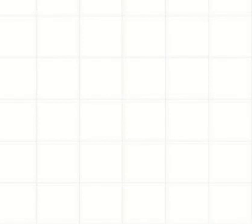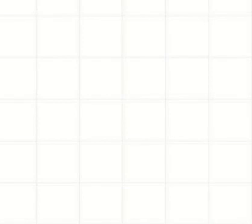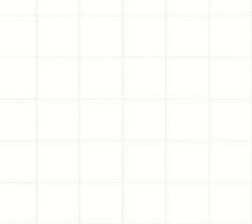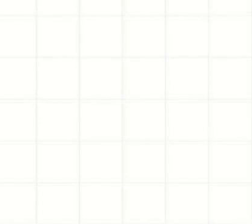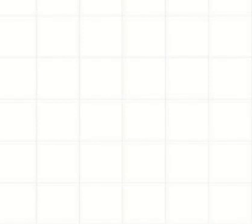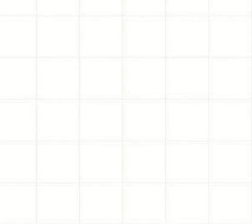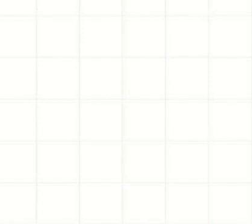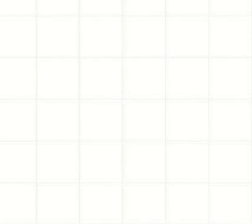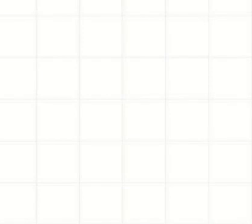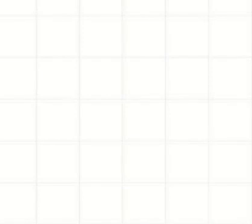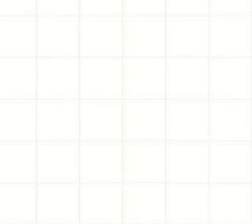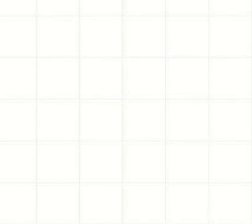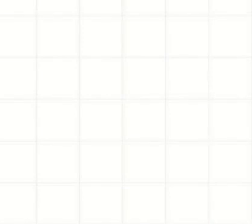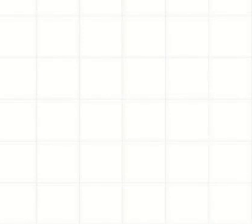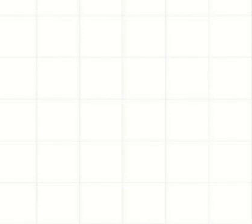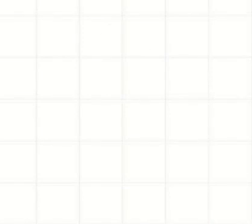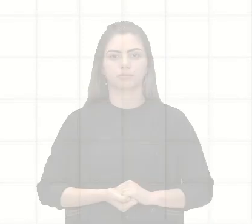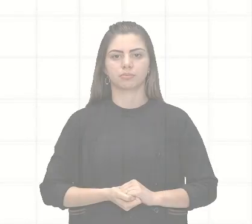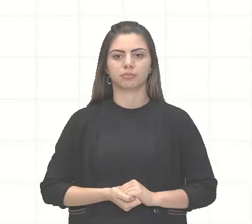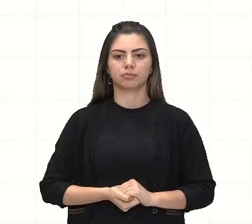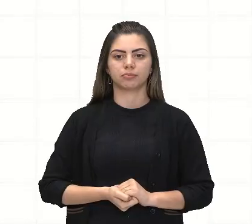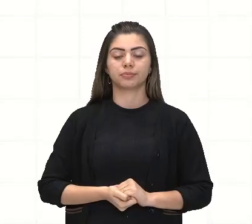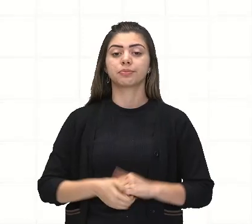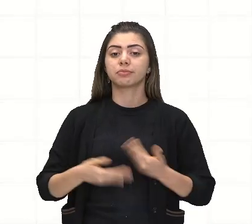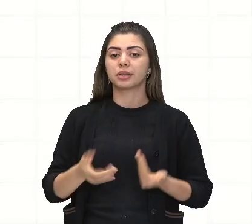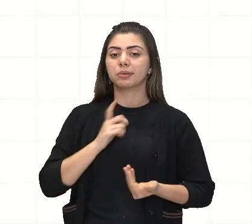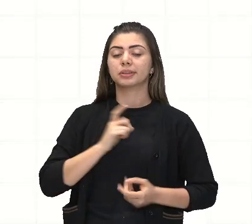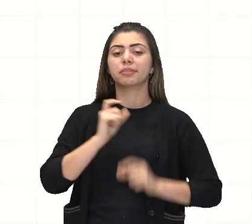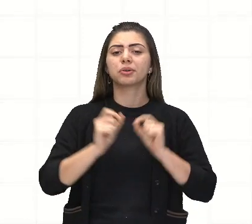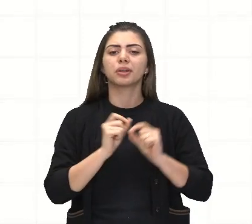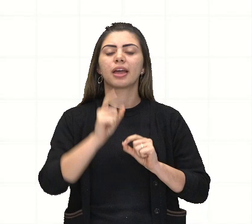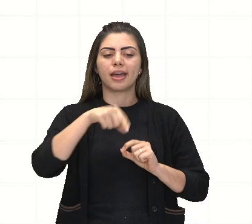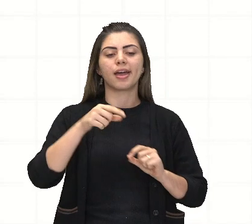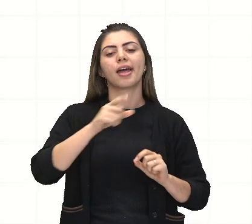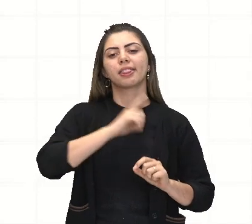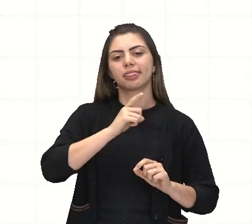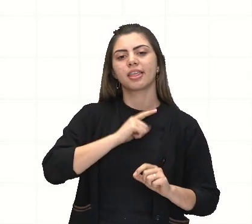variação na grandeza x, olha, gera uma